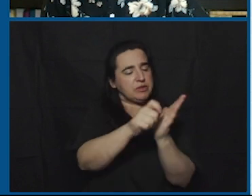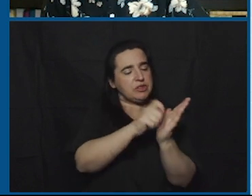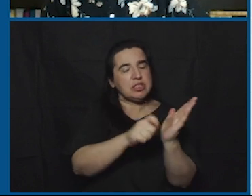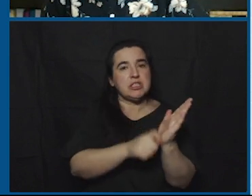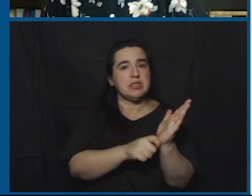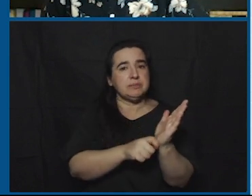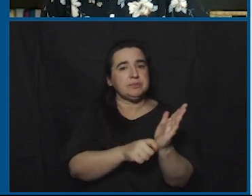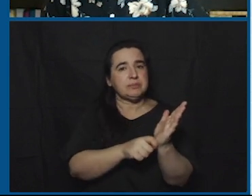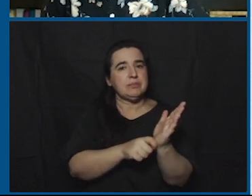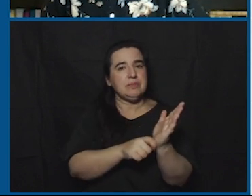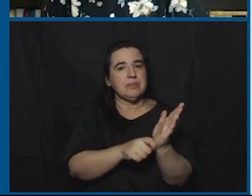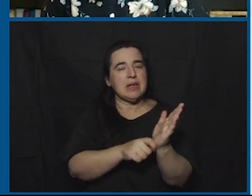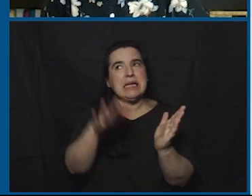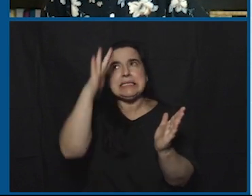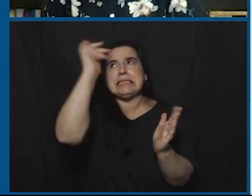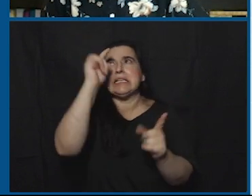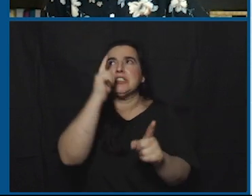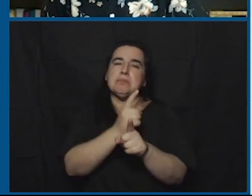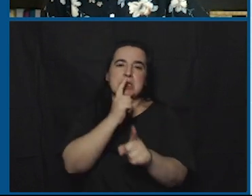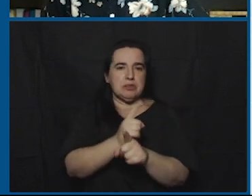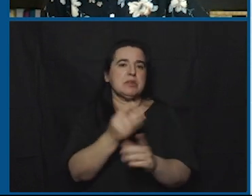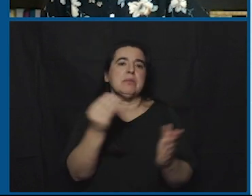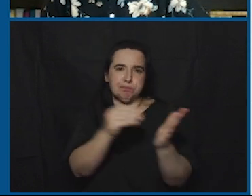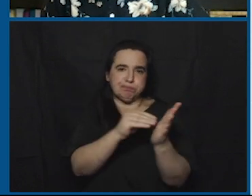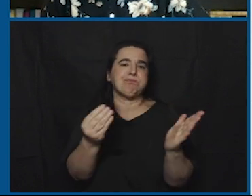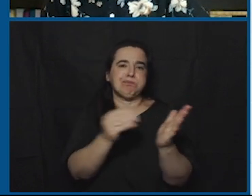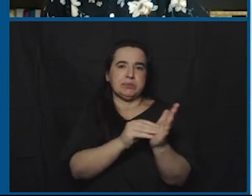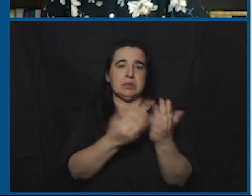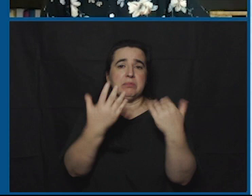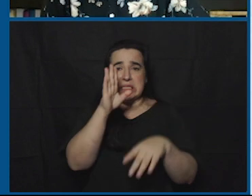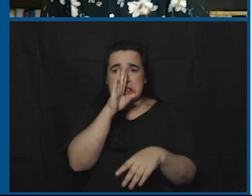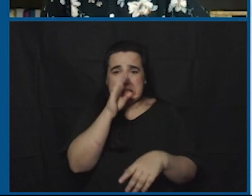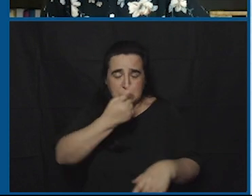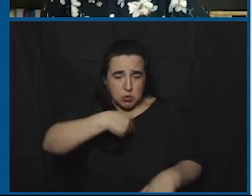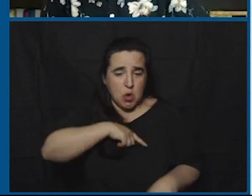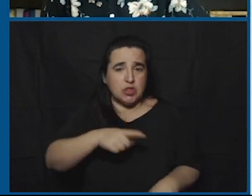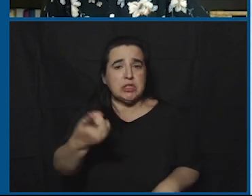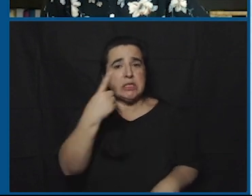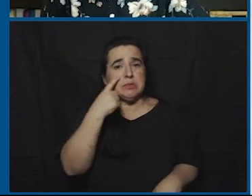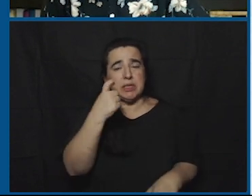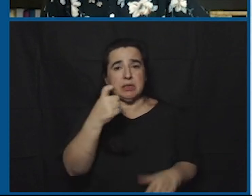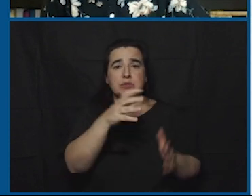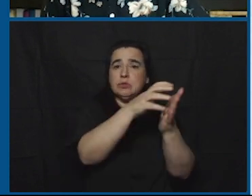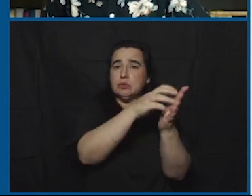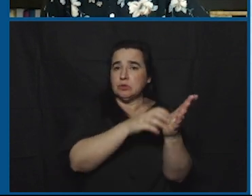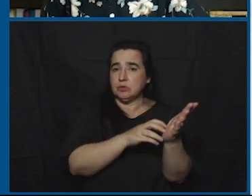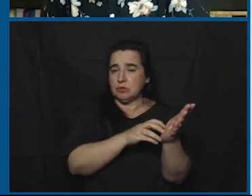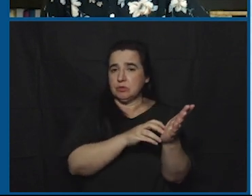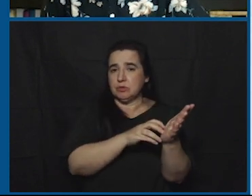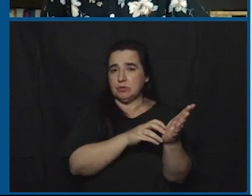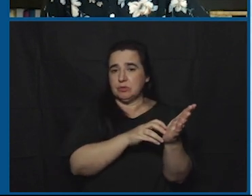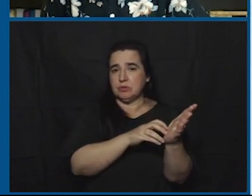que aplicassem essas mesmas ideias. Mas se nós repararmos, por exemplo, no texto